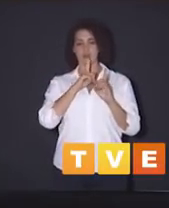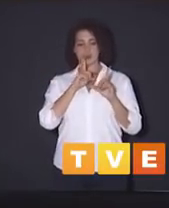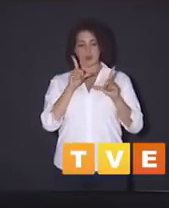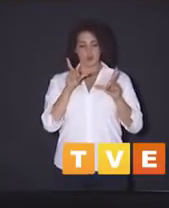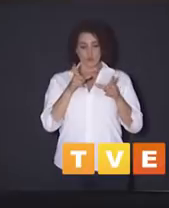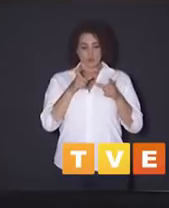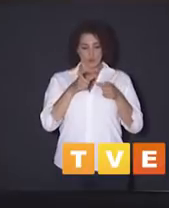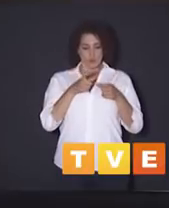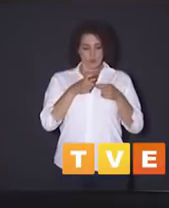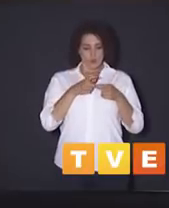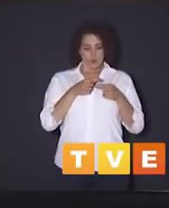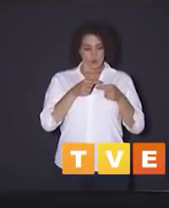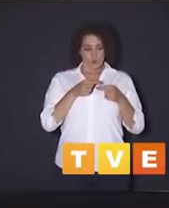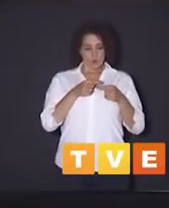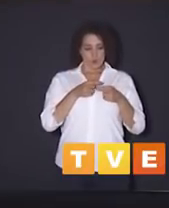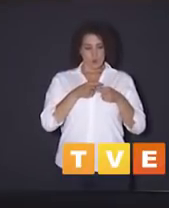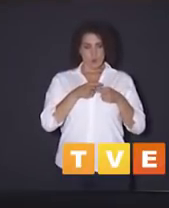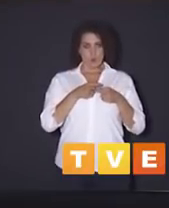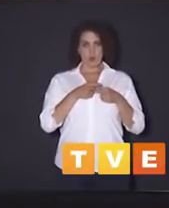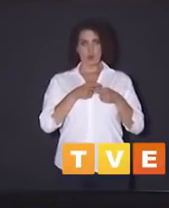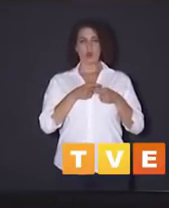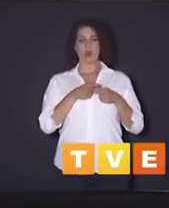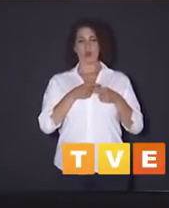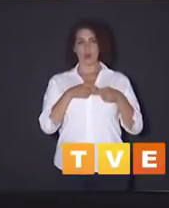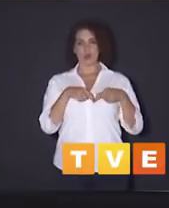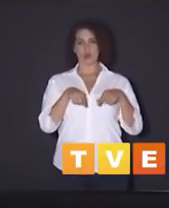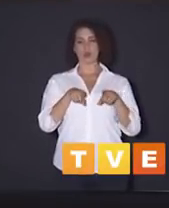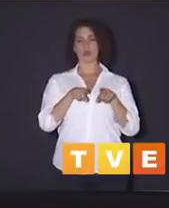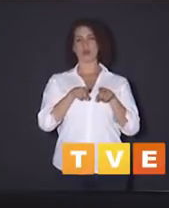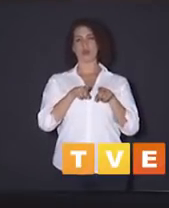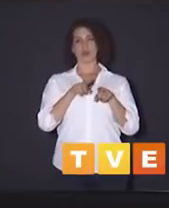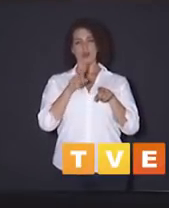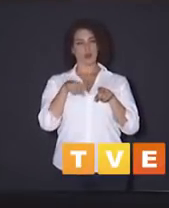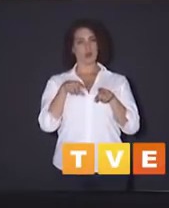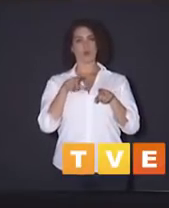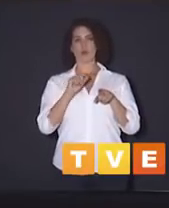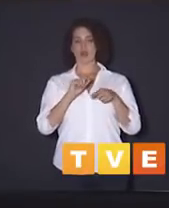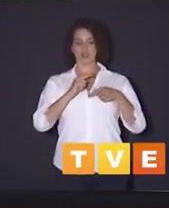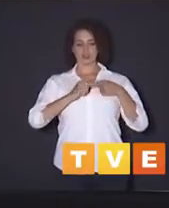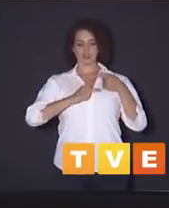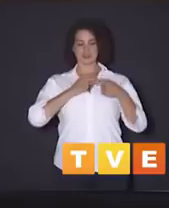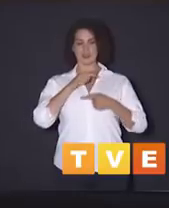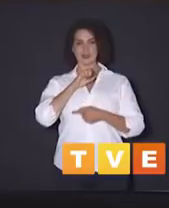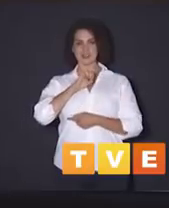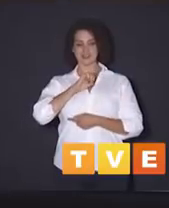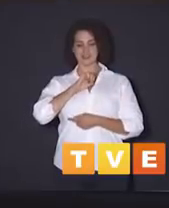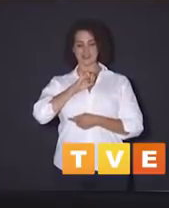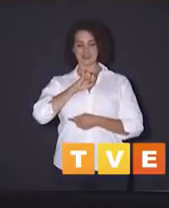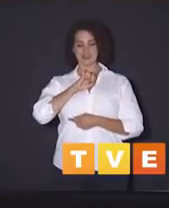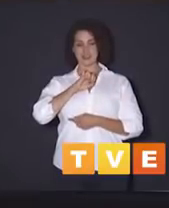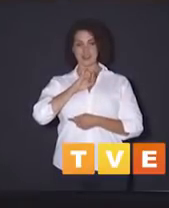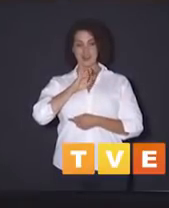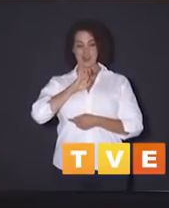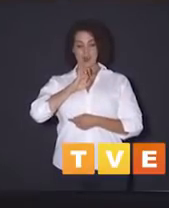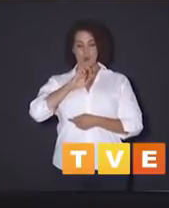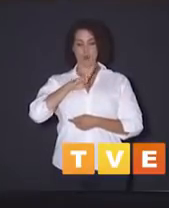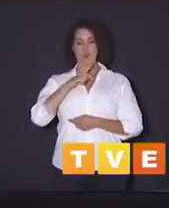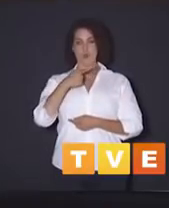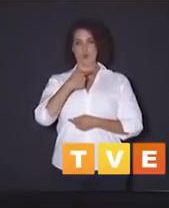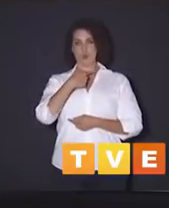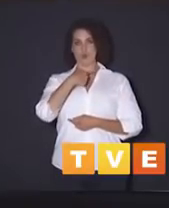possível e mais de salvadora que é a gestão desse a gestão